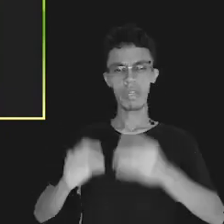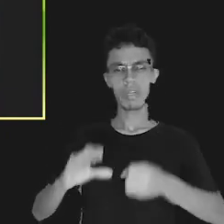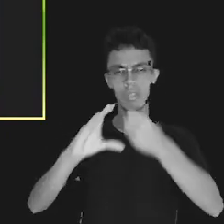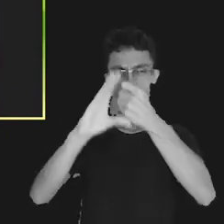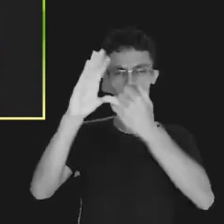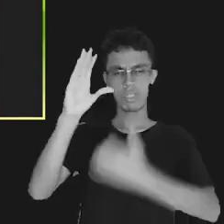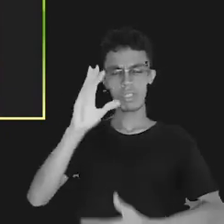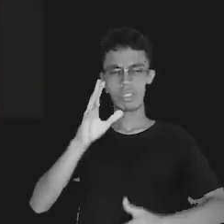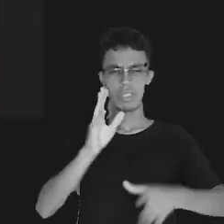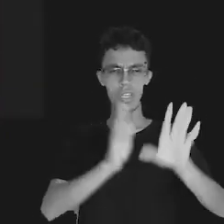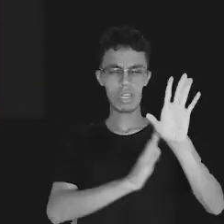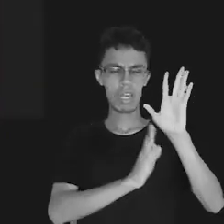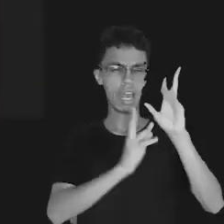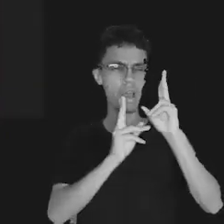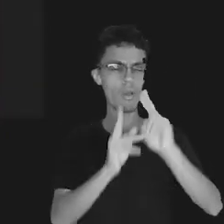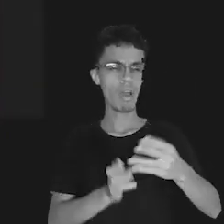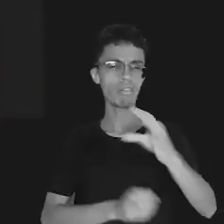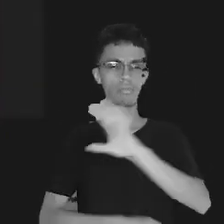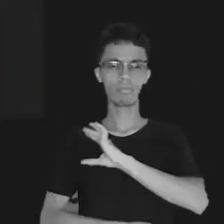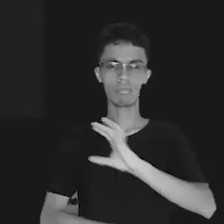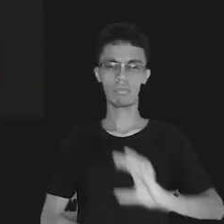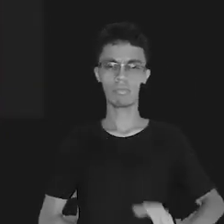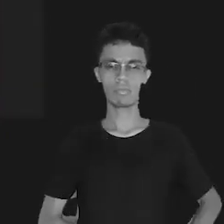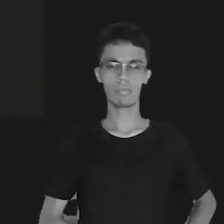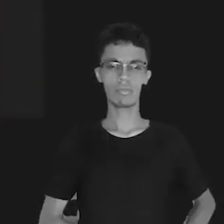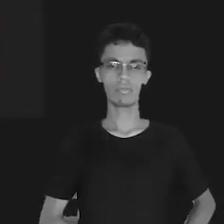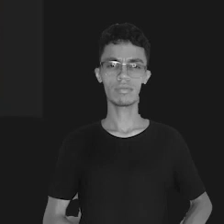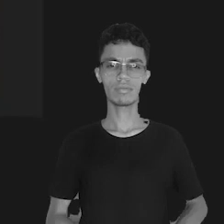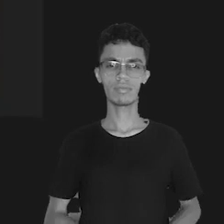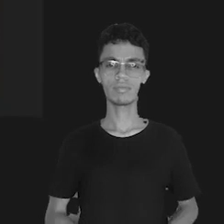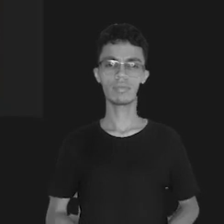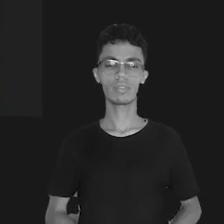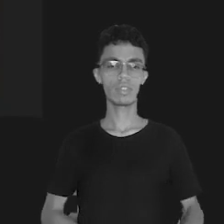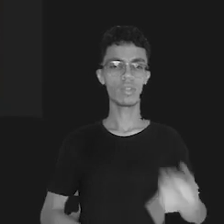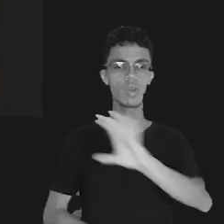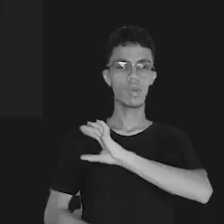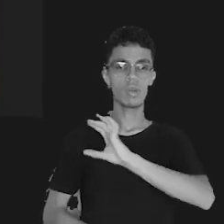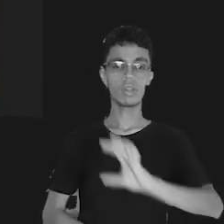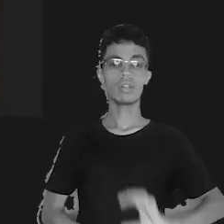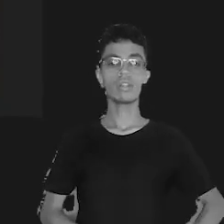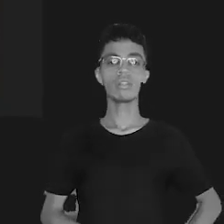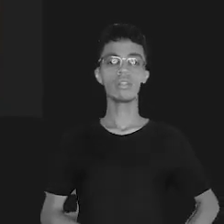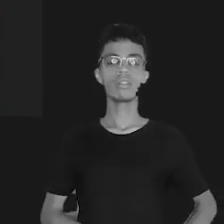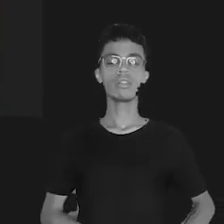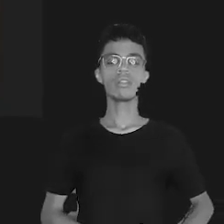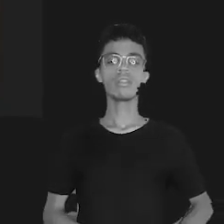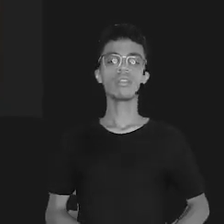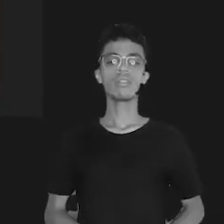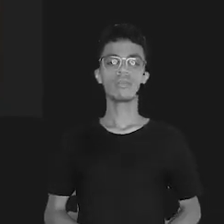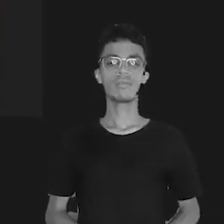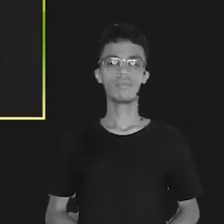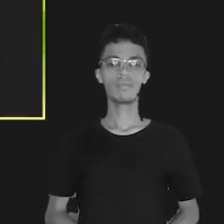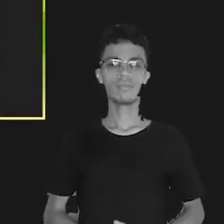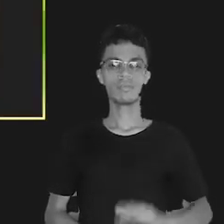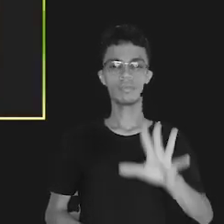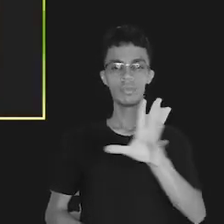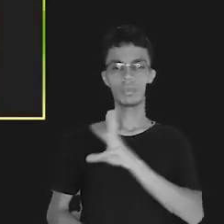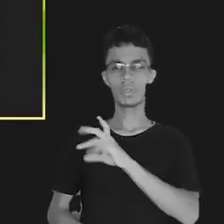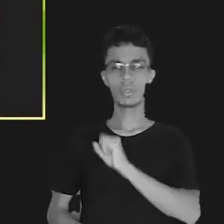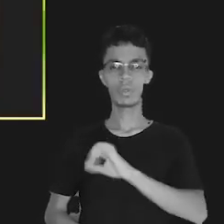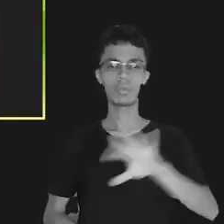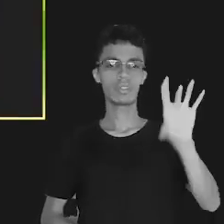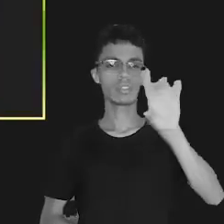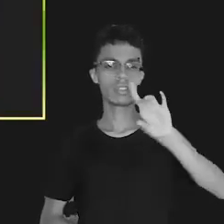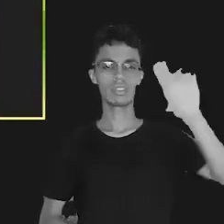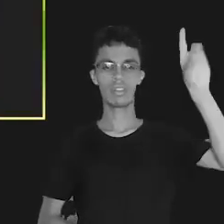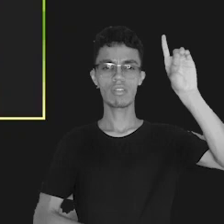Cristo. Do Cristo? Do Cristo? Pelo amor de Deus,